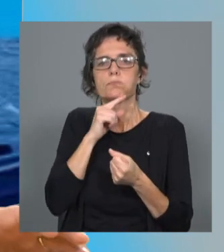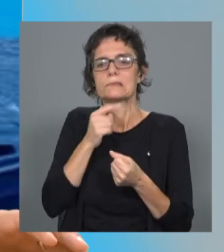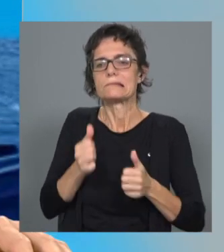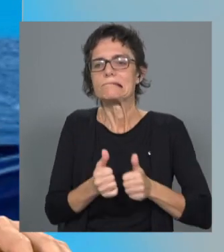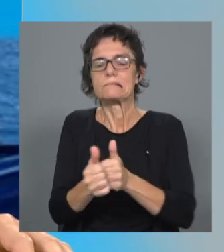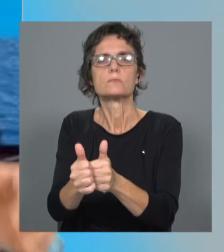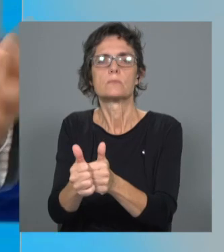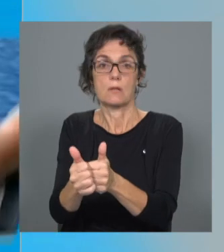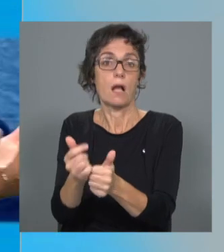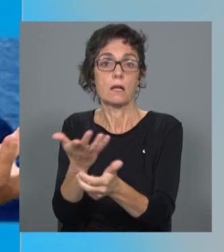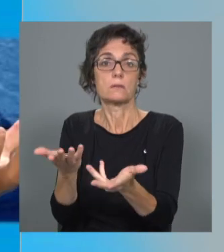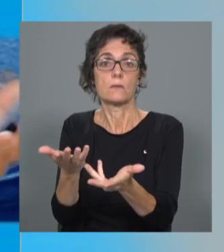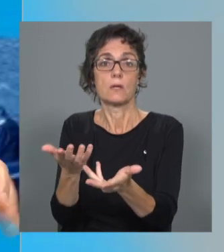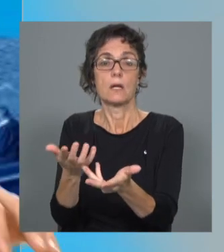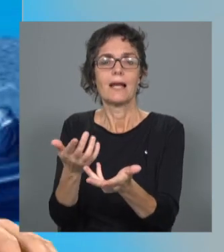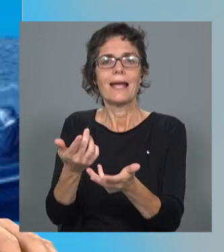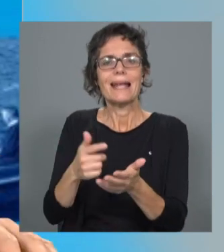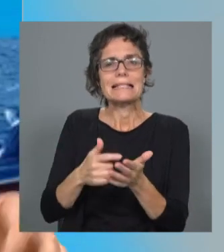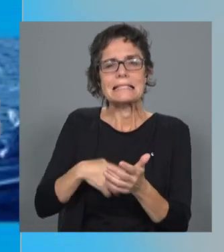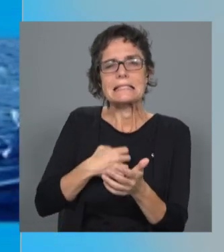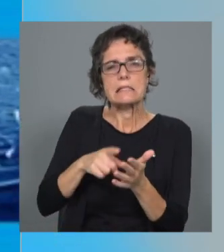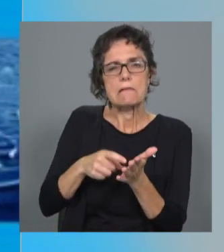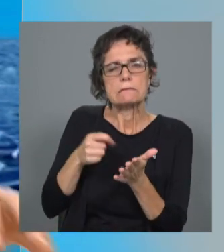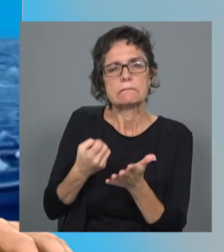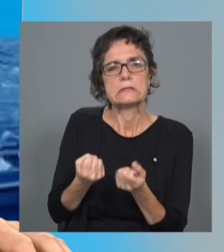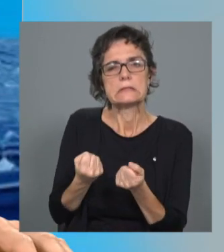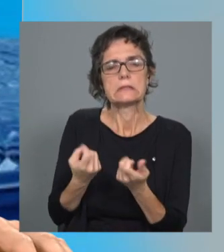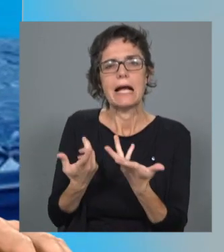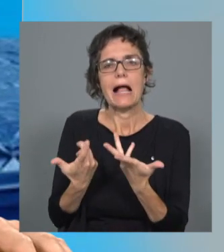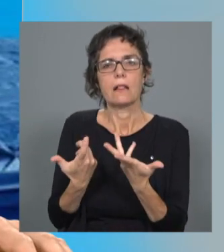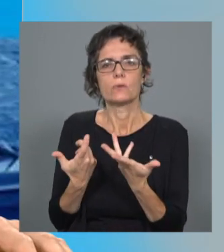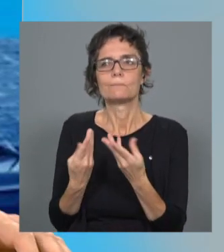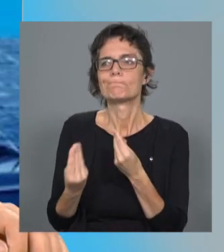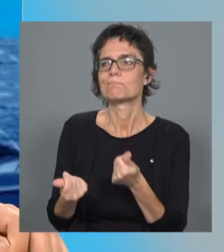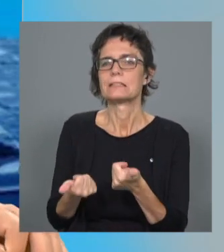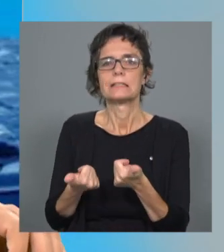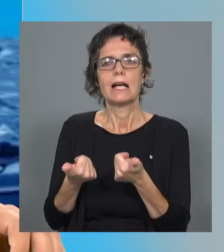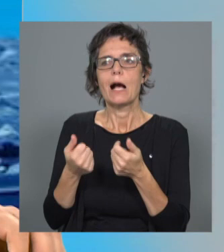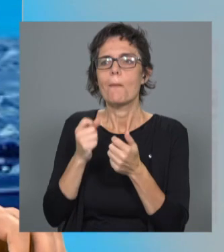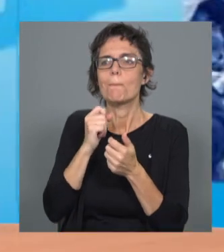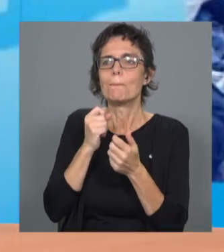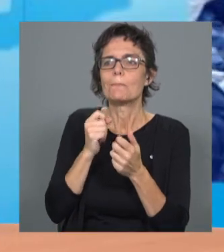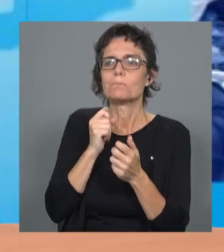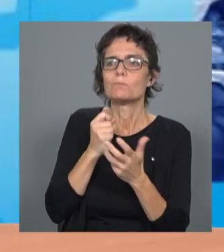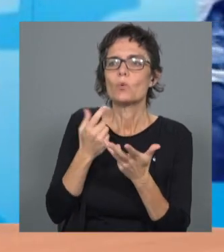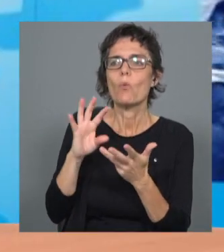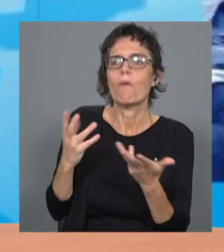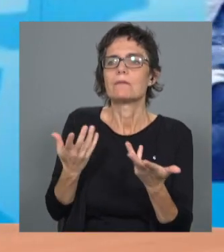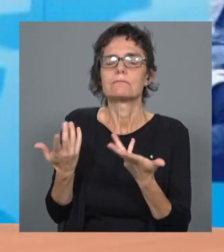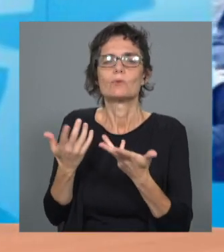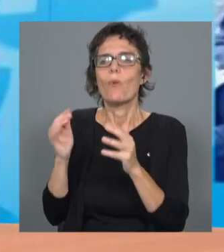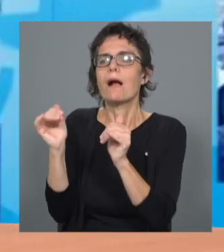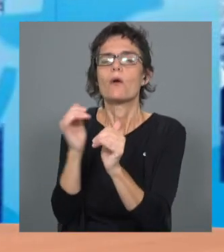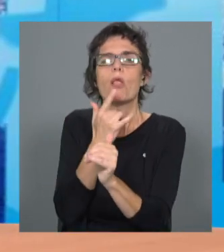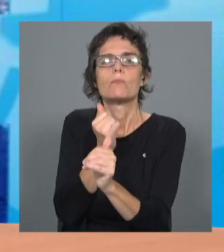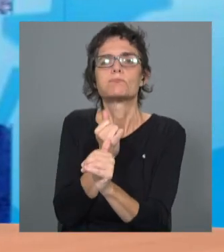faltar algo, não só a presença física, né, mas falta esse momento de despedida que deixa marcas. Falta esse momento que